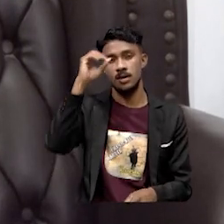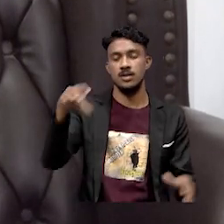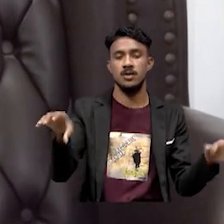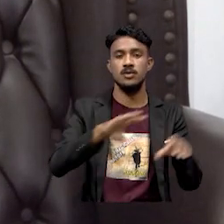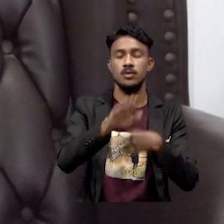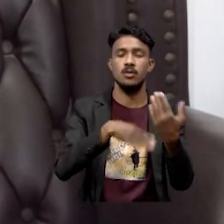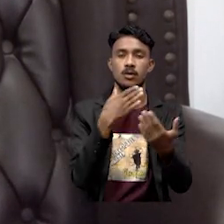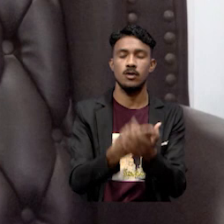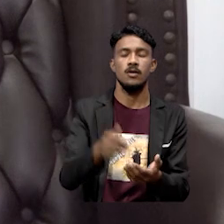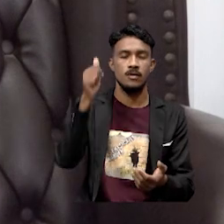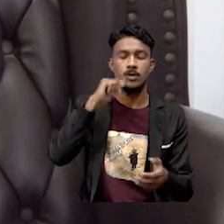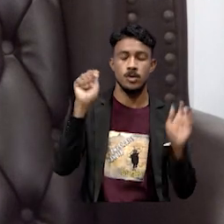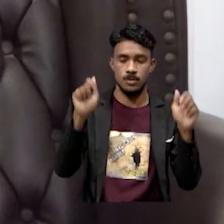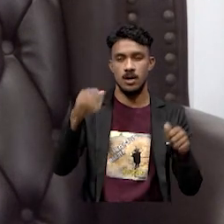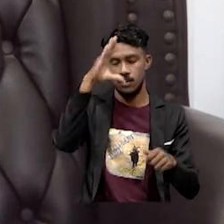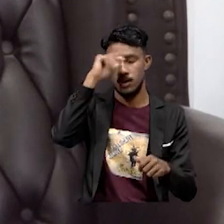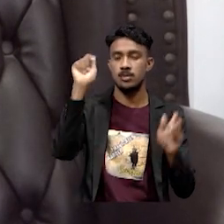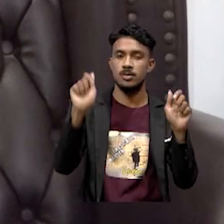mas feito o mosbele, mane mosbele, então,